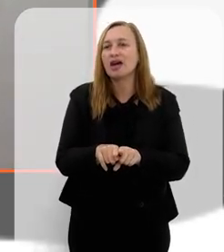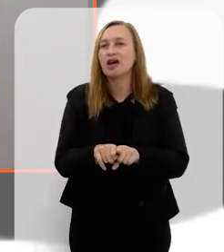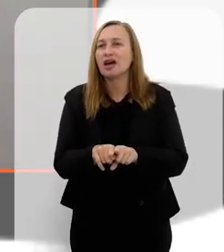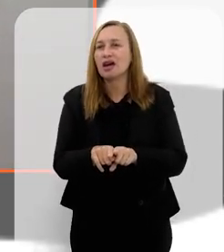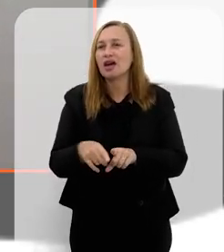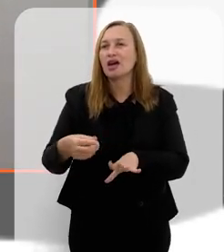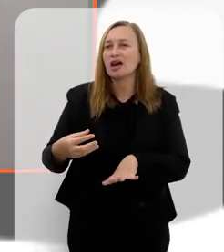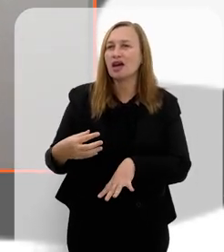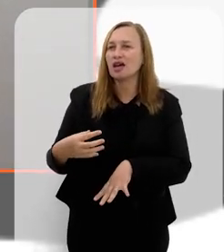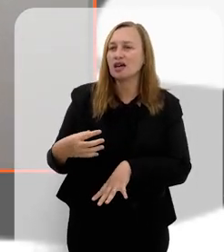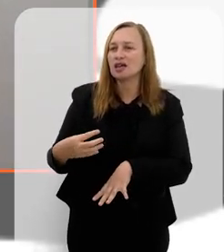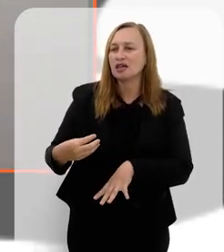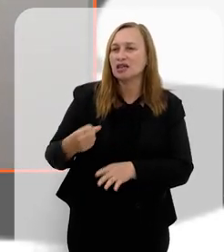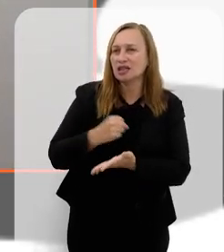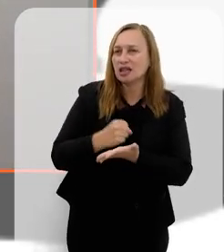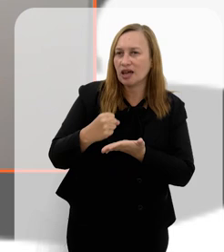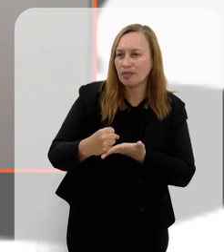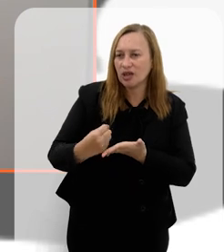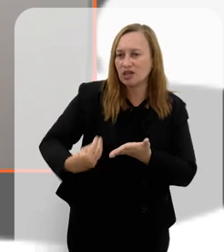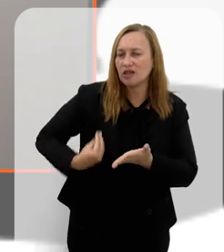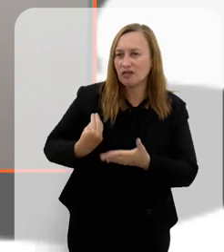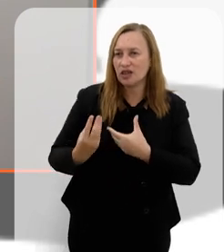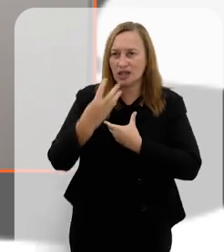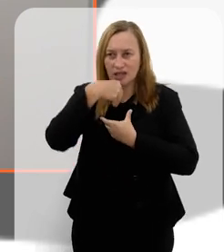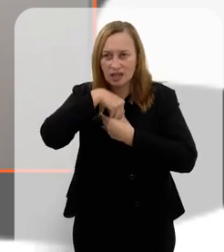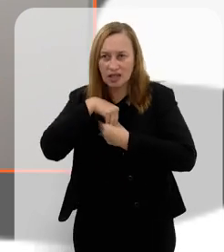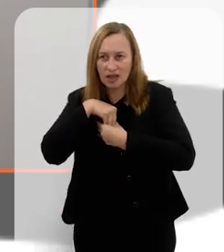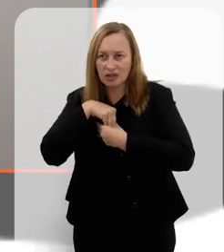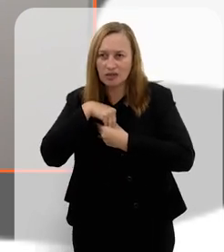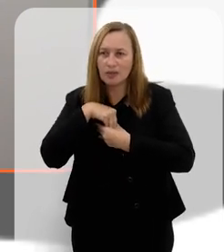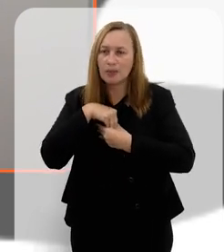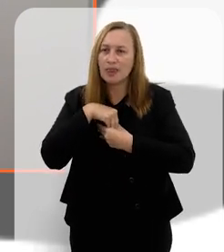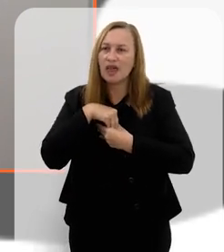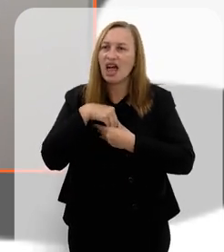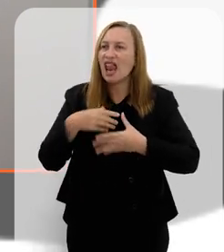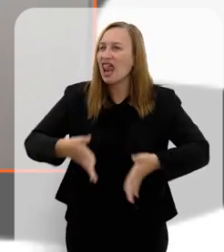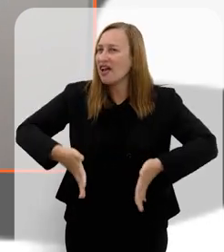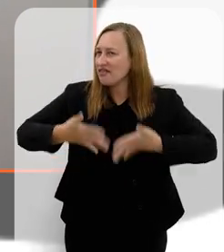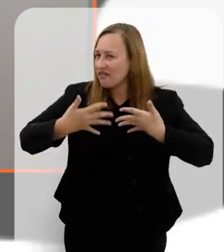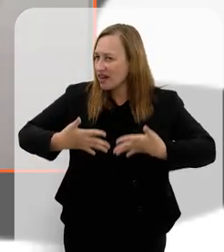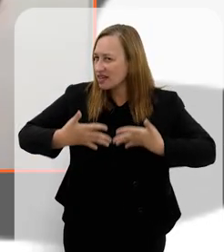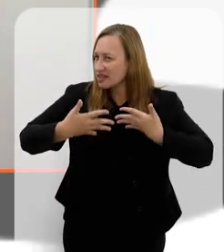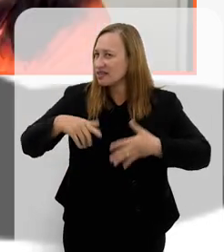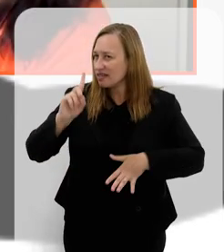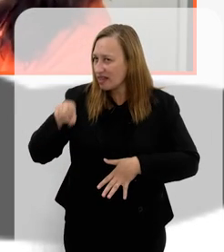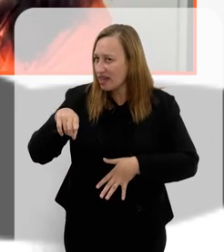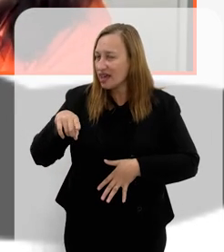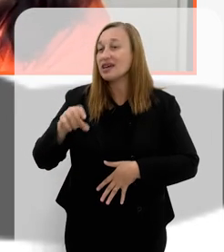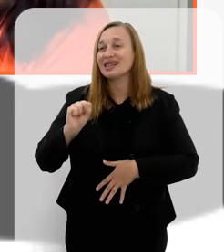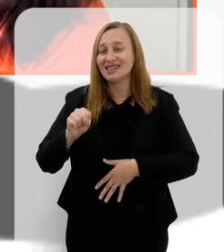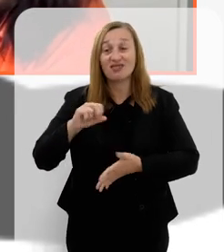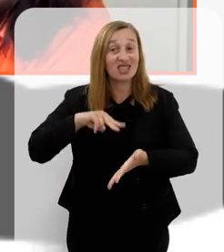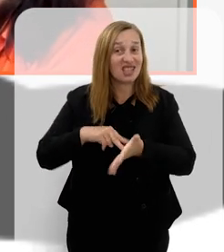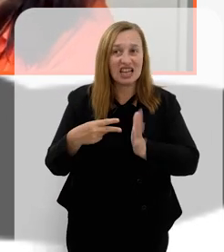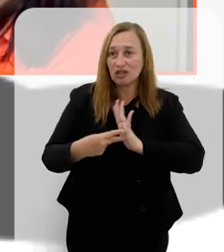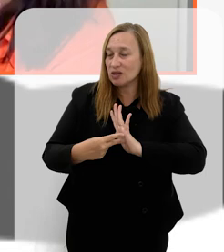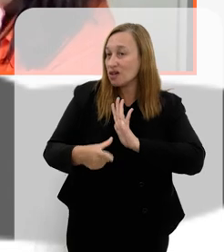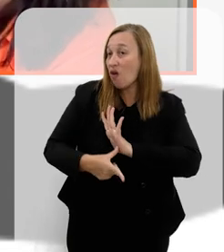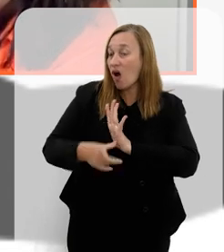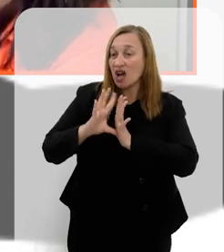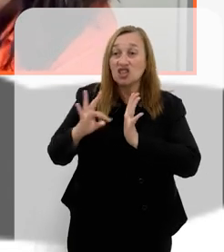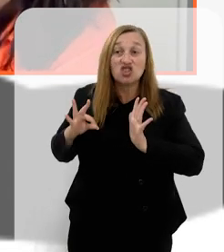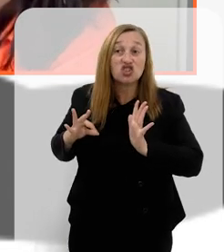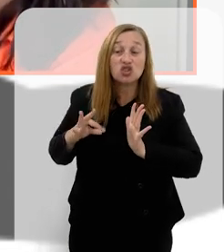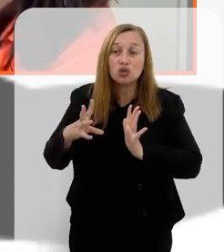É, pequeno tratado de vida interior. Nossa, que bacana. Tem uma pluma, leveza, né? Você